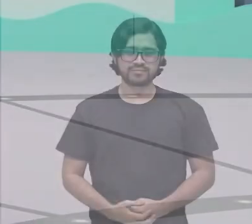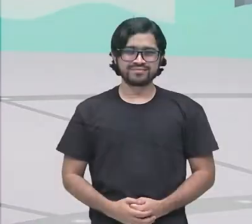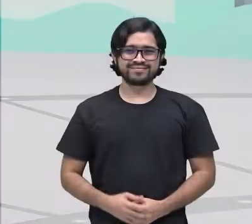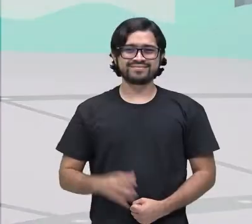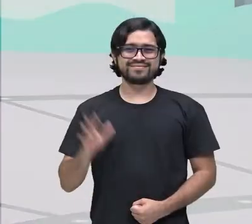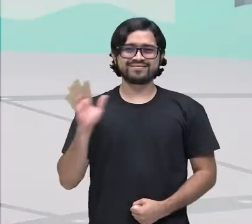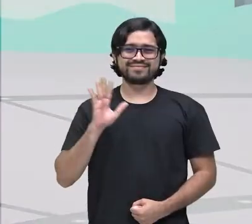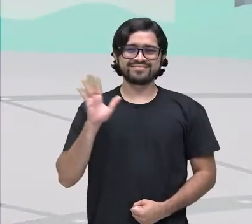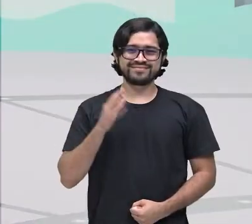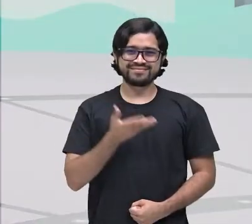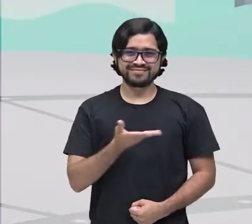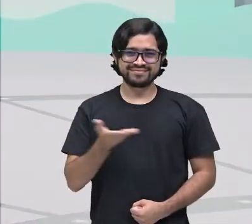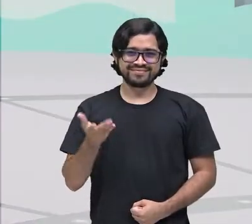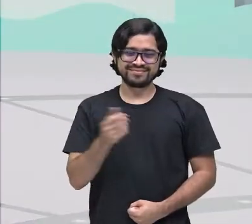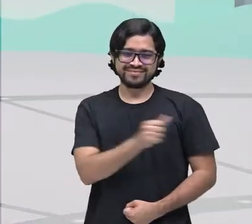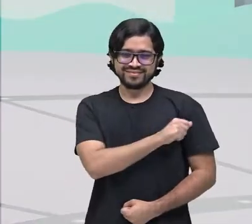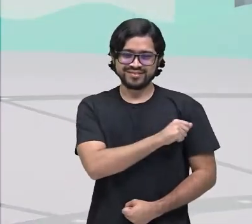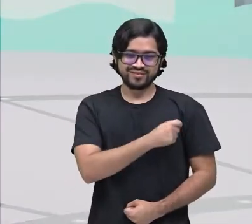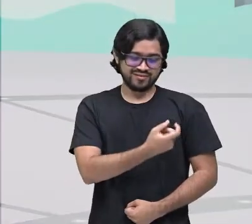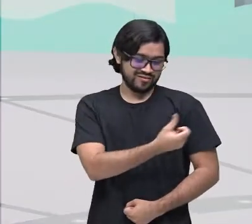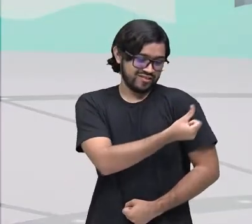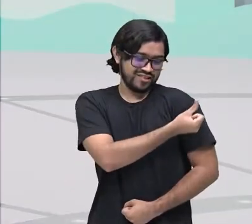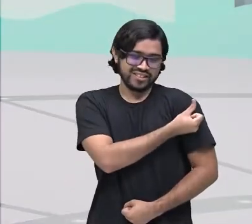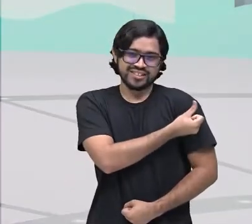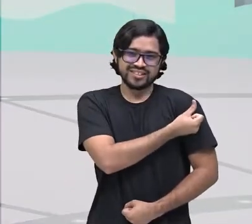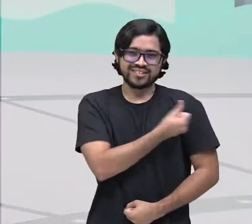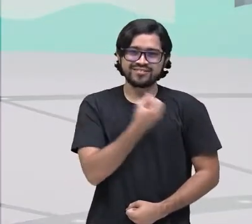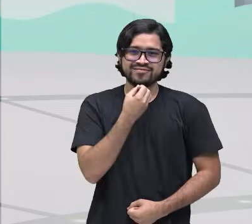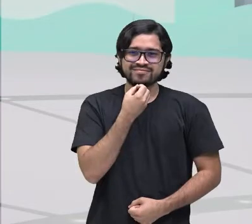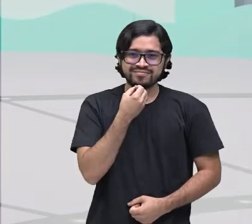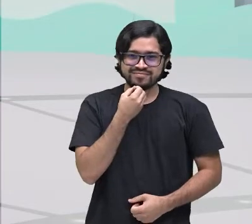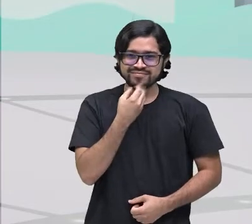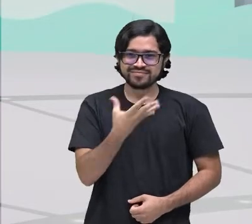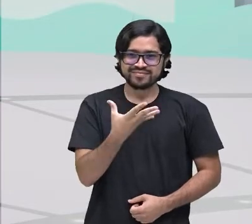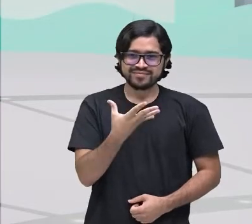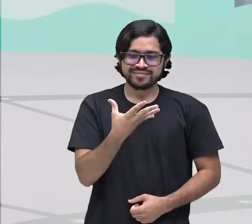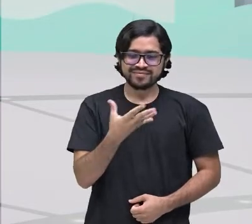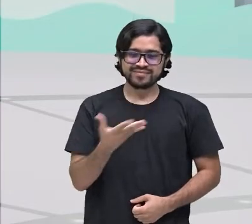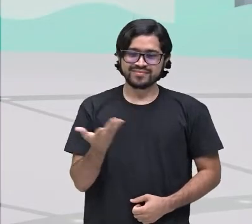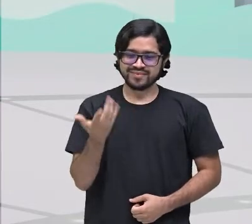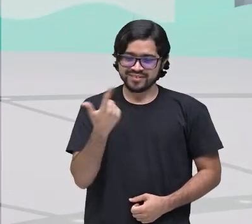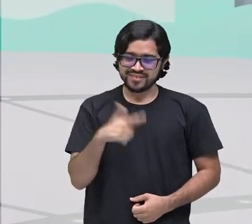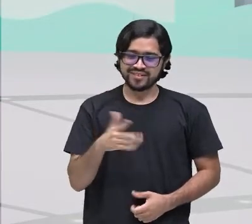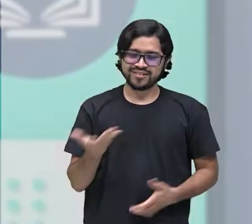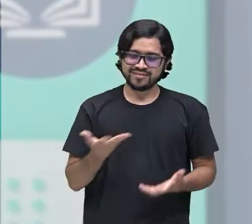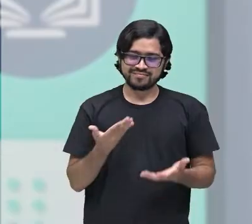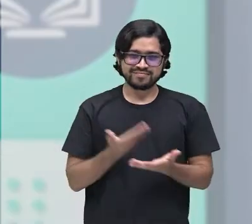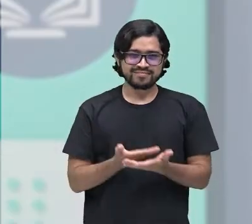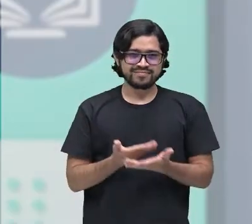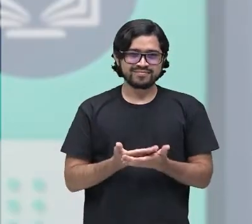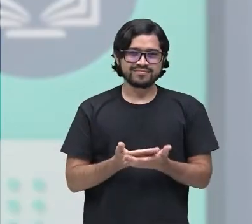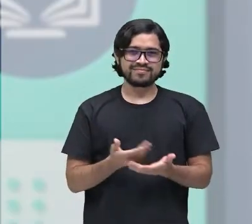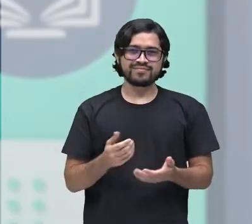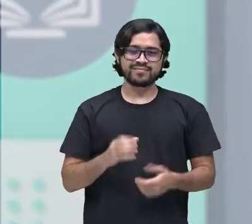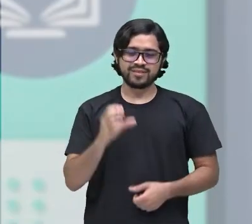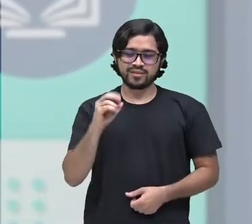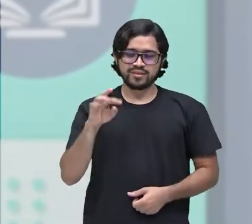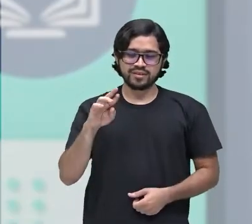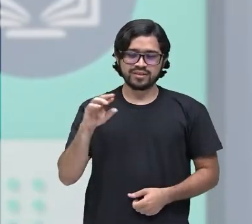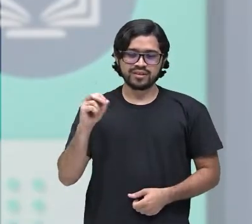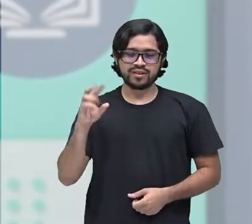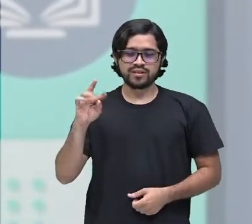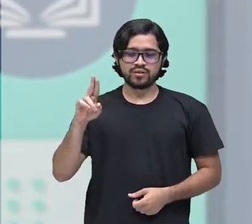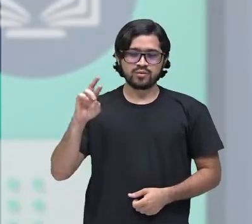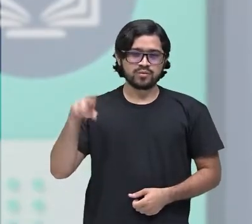Olá, alunos do sexto ano, tudo bem? Sejam bem-vindos a mais uma aula do nosso Contraturno Digital. Eu sou a